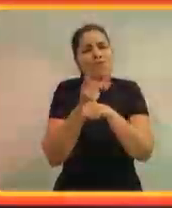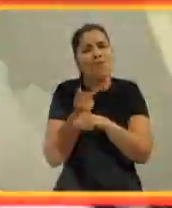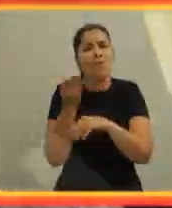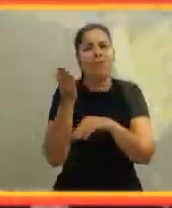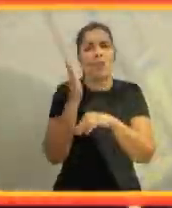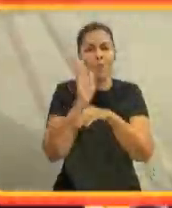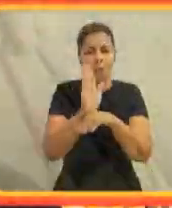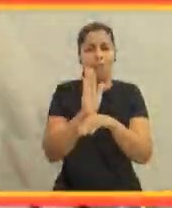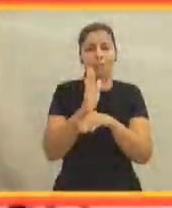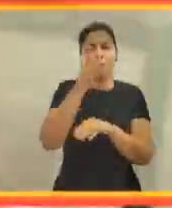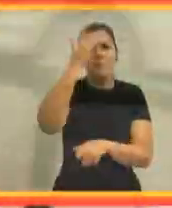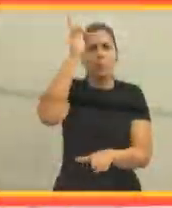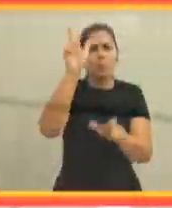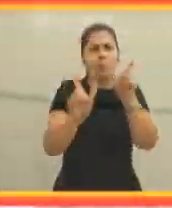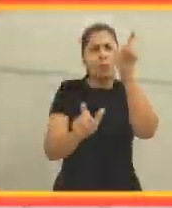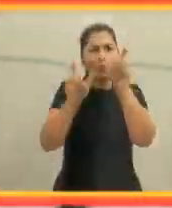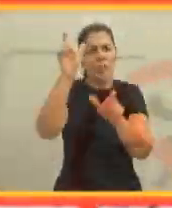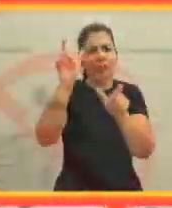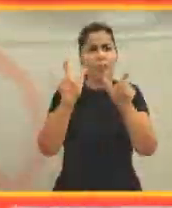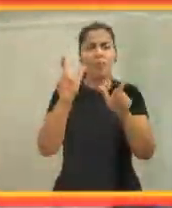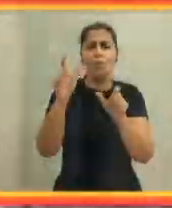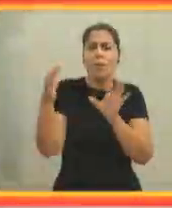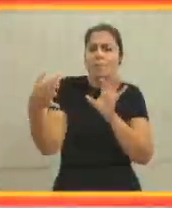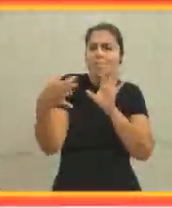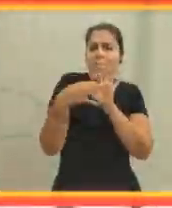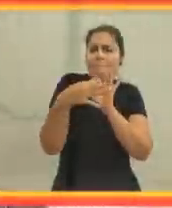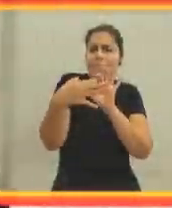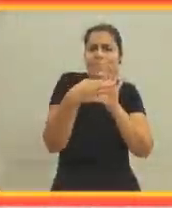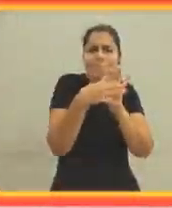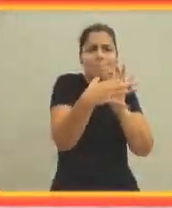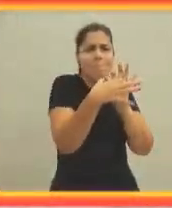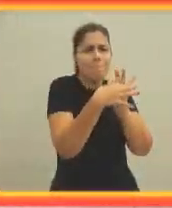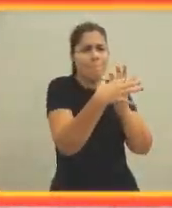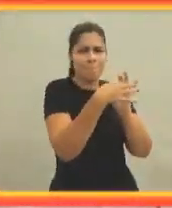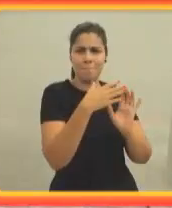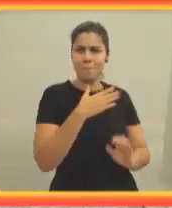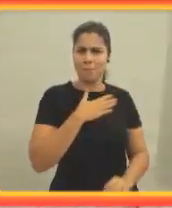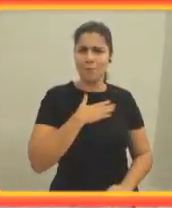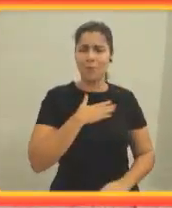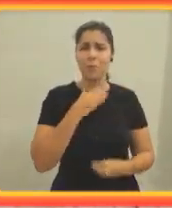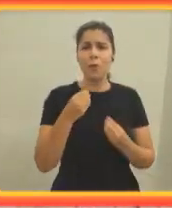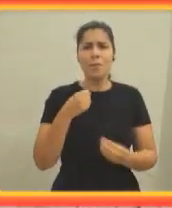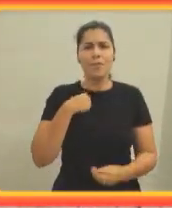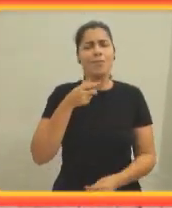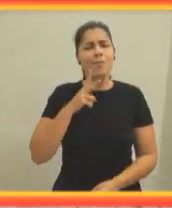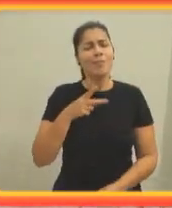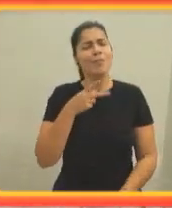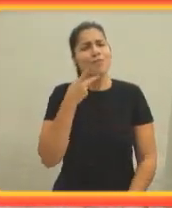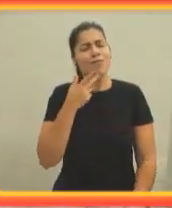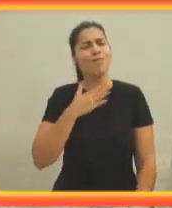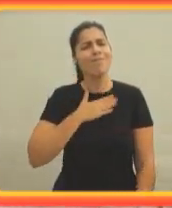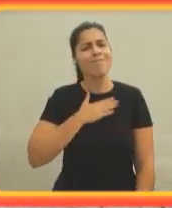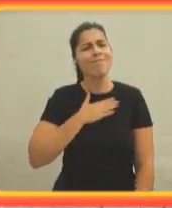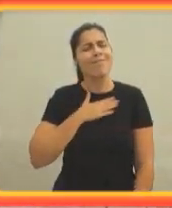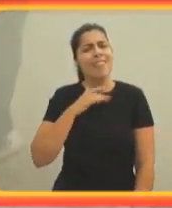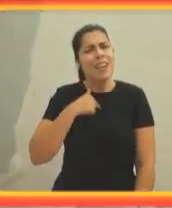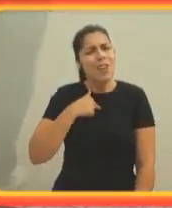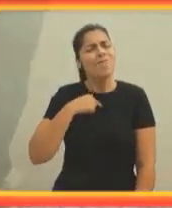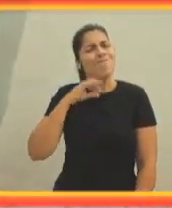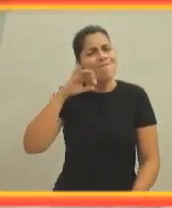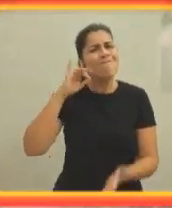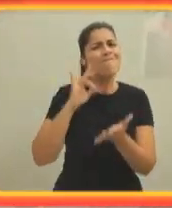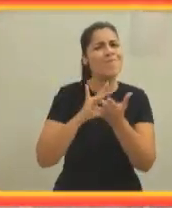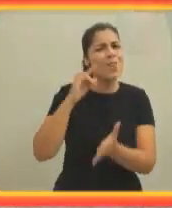foi... Então, meu maior sonho foi chegar a ter um cão-guia. Como aqui no Uruguai, infelizmente, naquela época, não havia